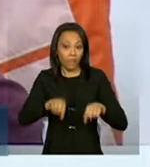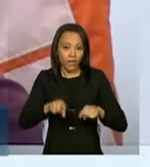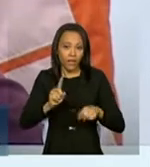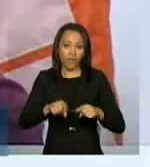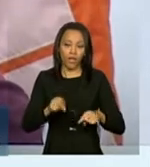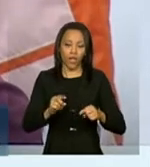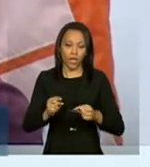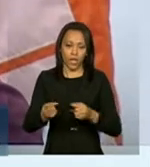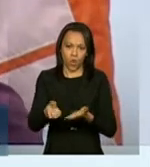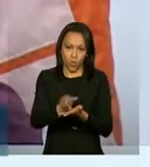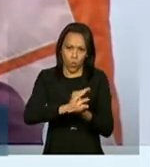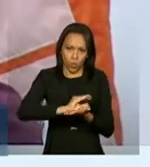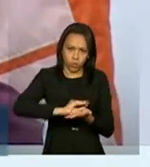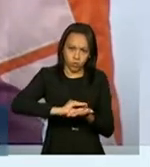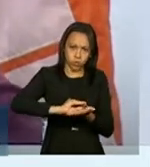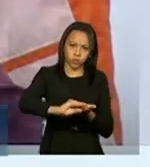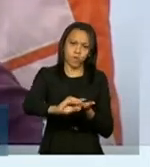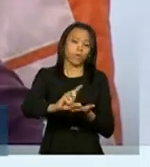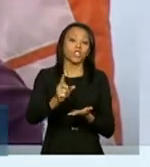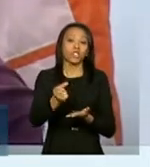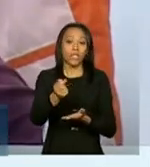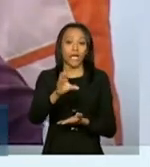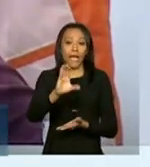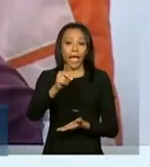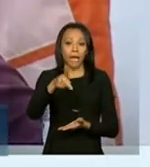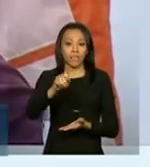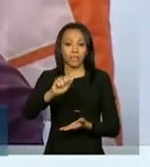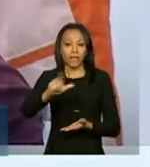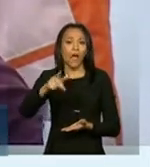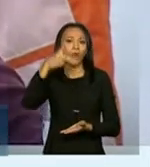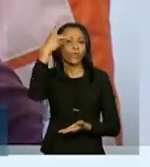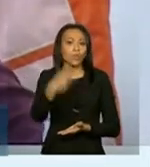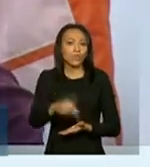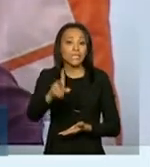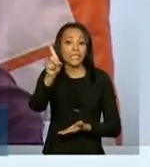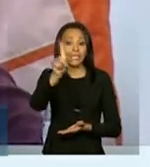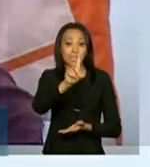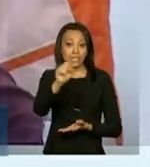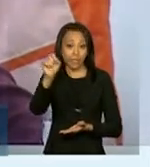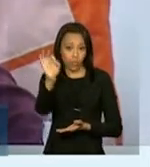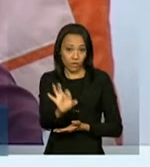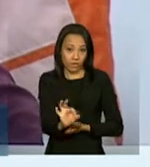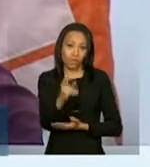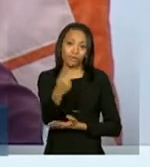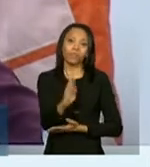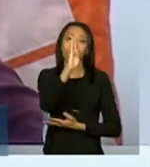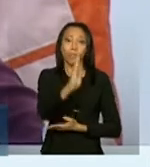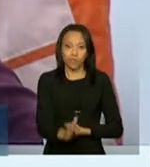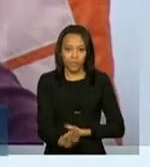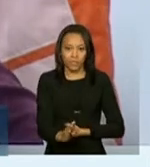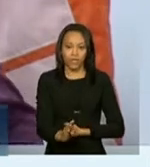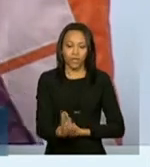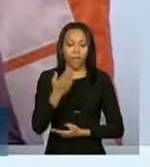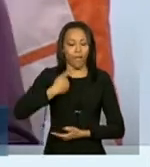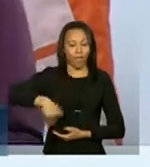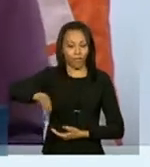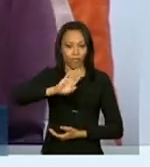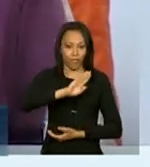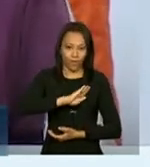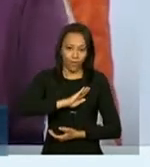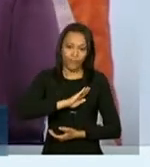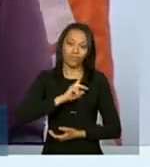investimento de uma empresa de capital 100% nacional, para nós é um